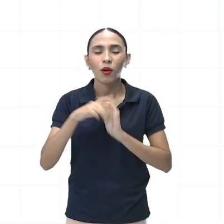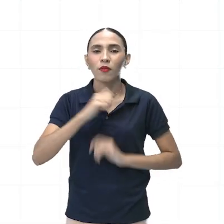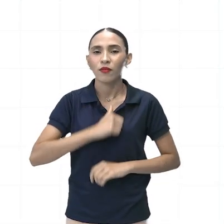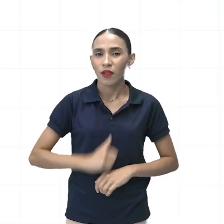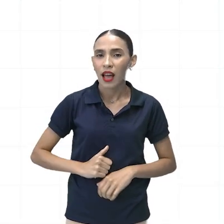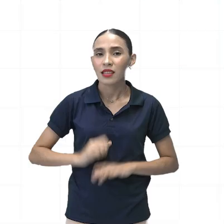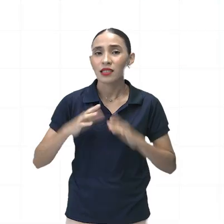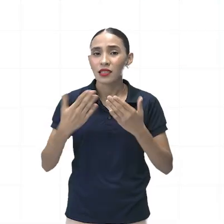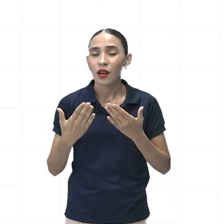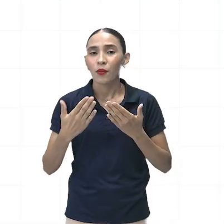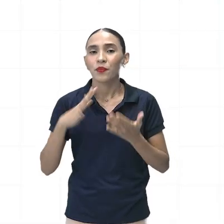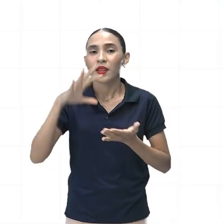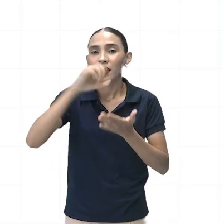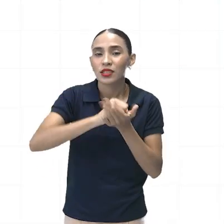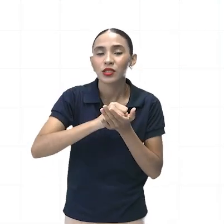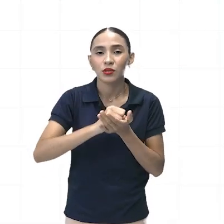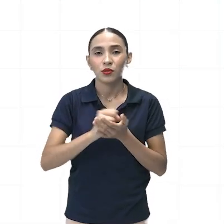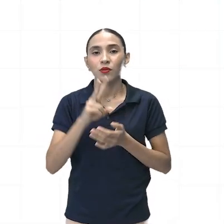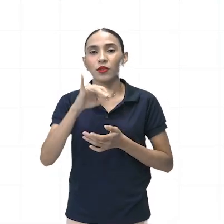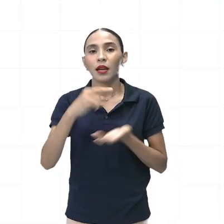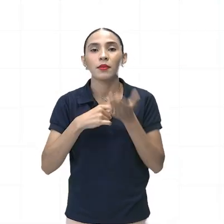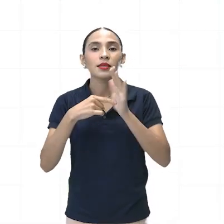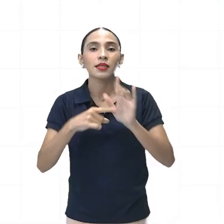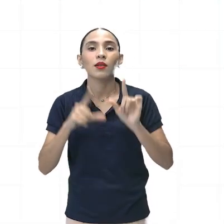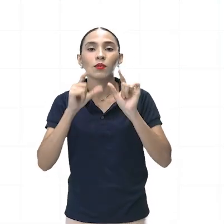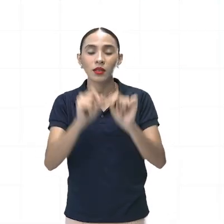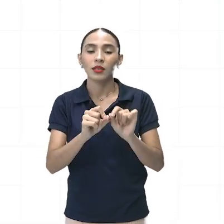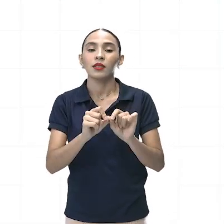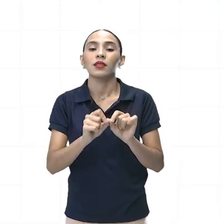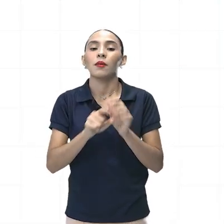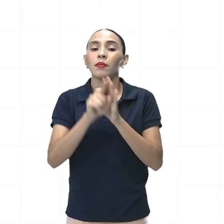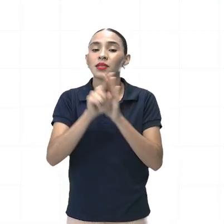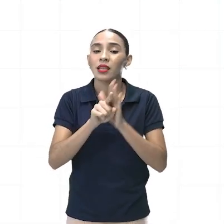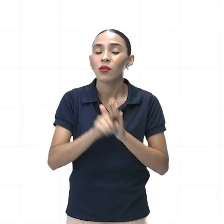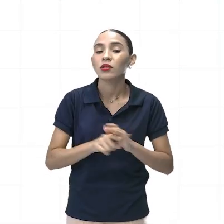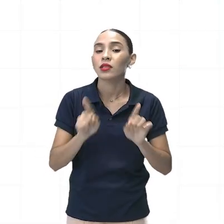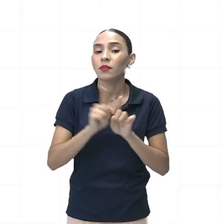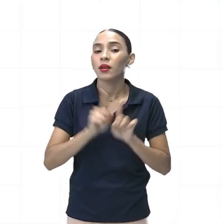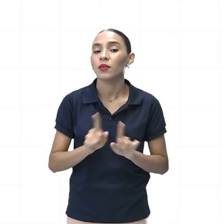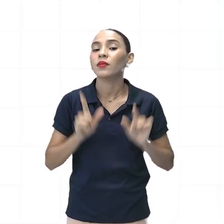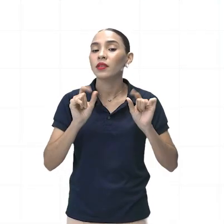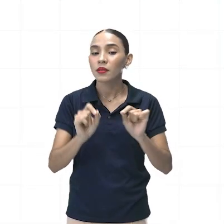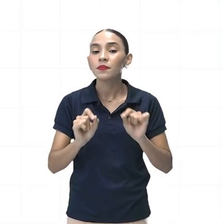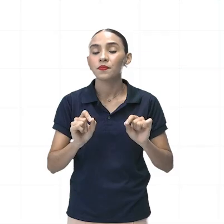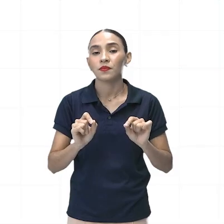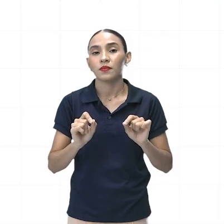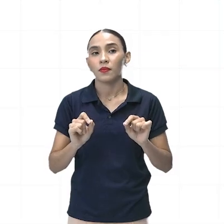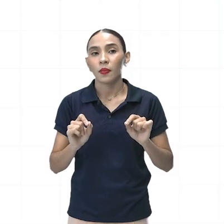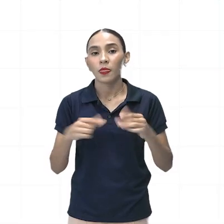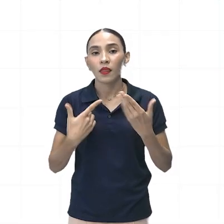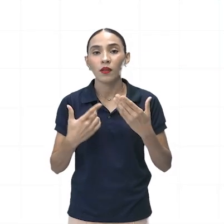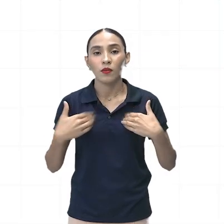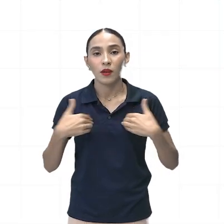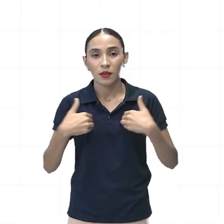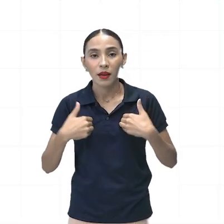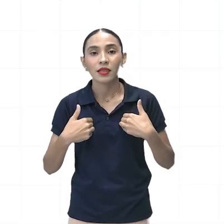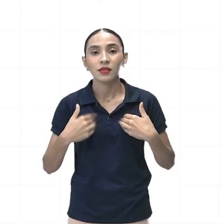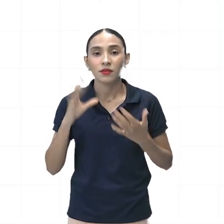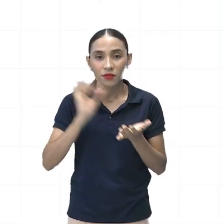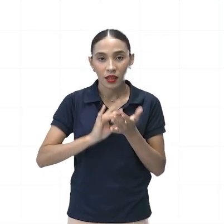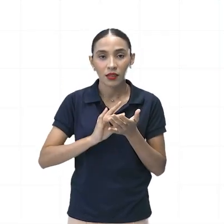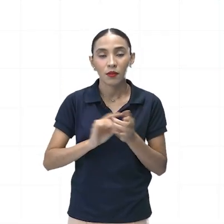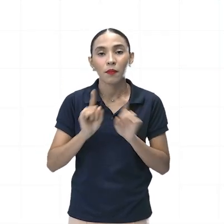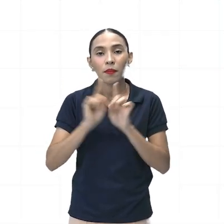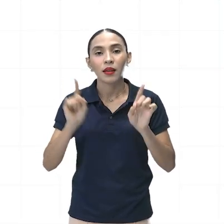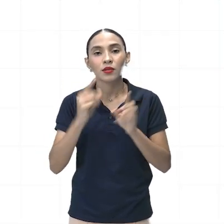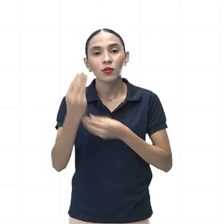esses registros em fósseis vão mostrar para os pesquisadores, além do fato de que esses seres existiram, mas como